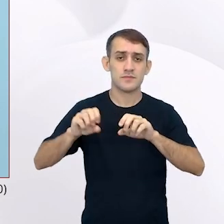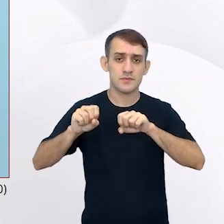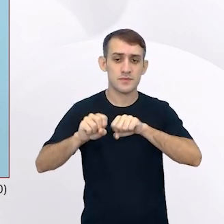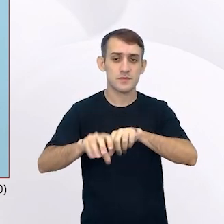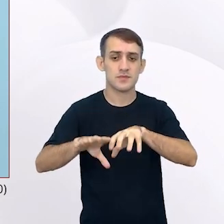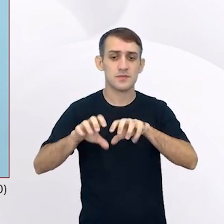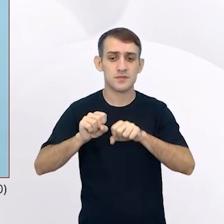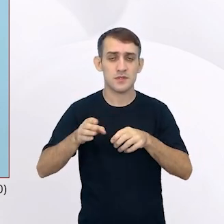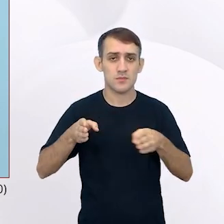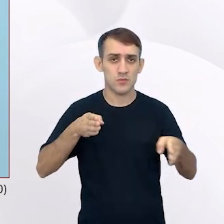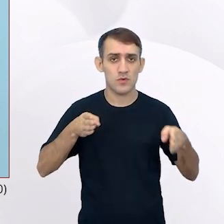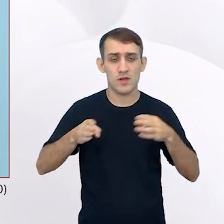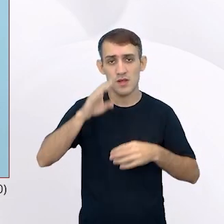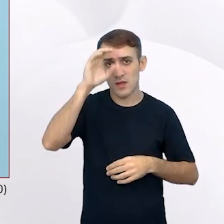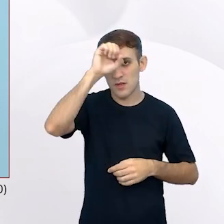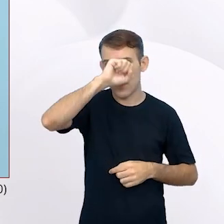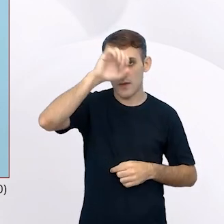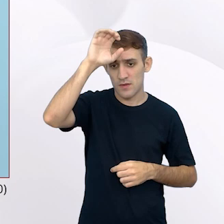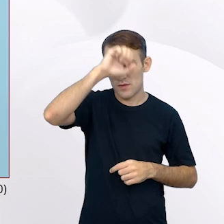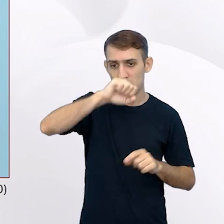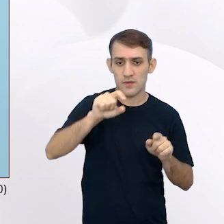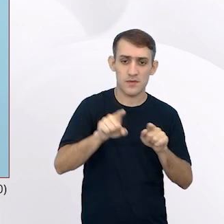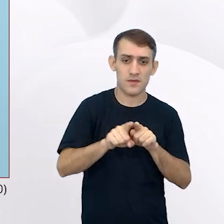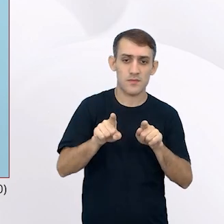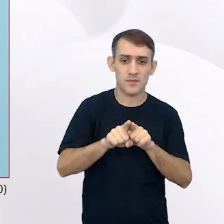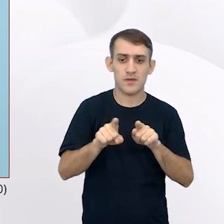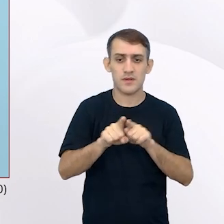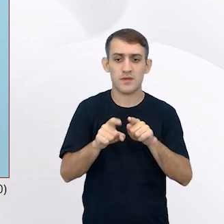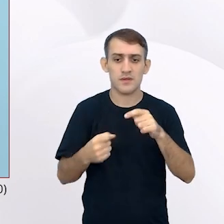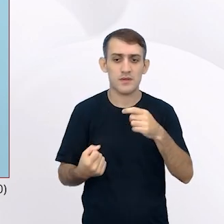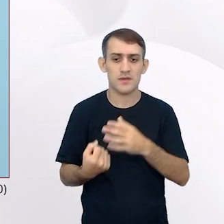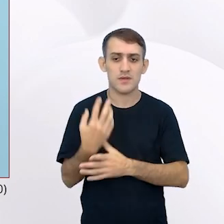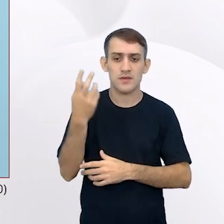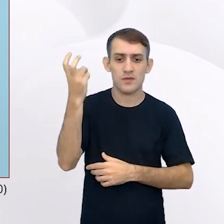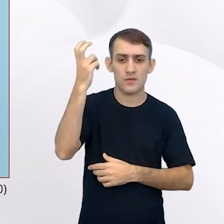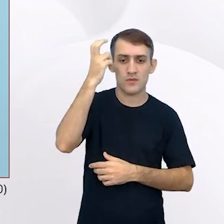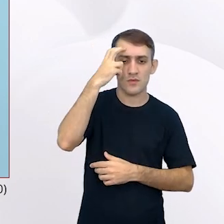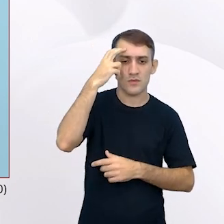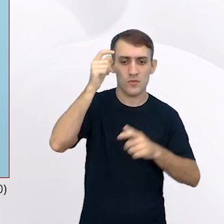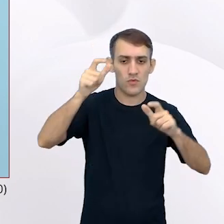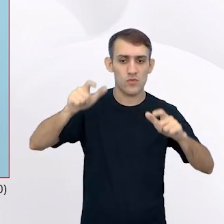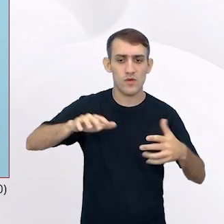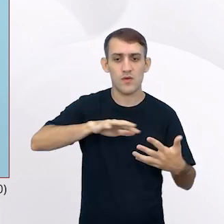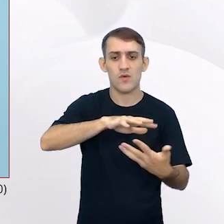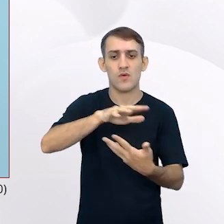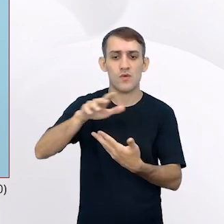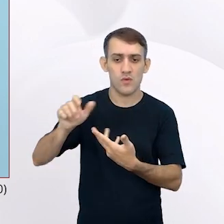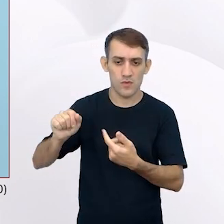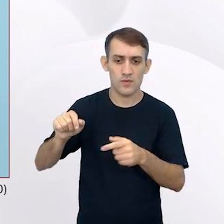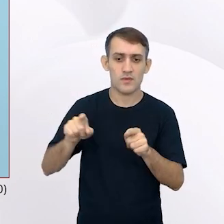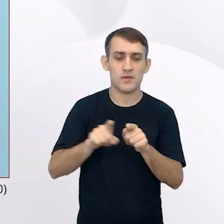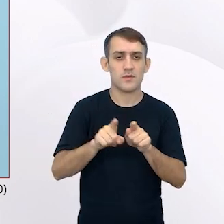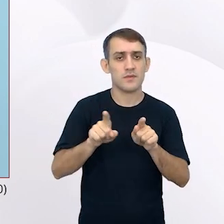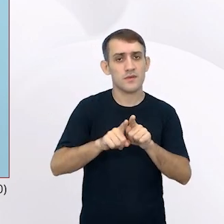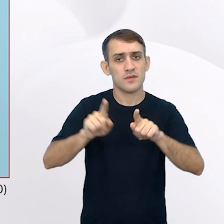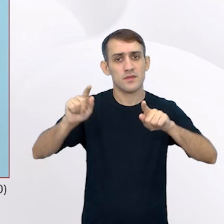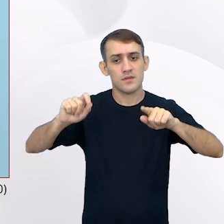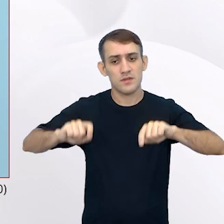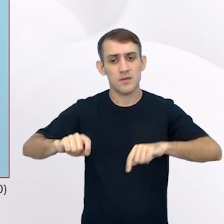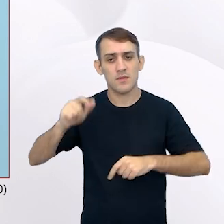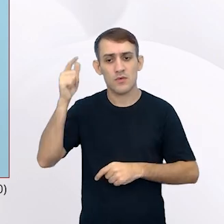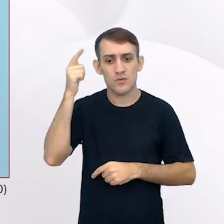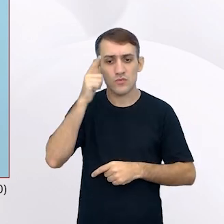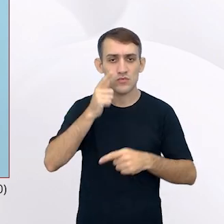dos processos de aprendizagem e da produção cultural local e global, objetivando, então, propiciar o